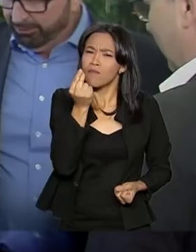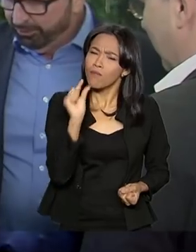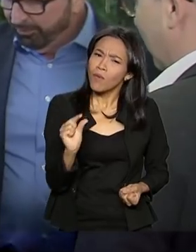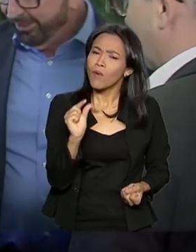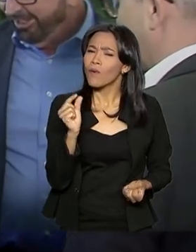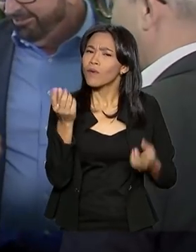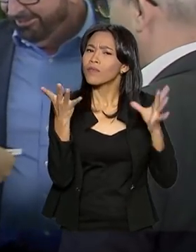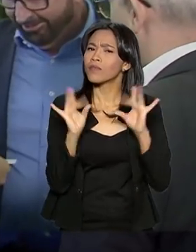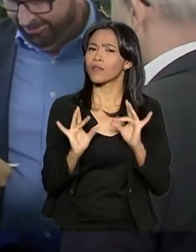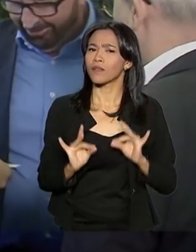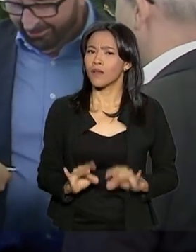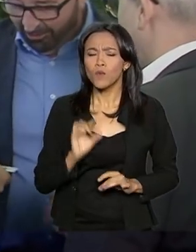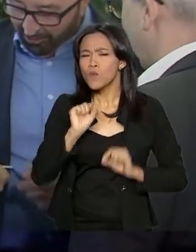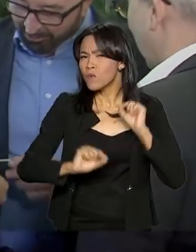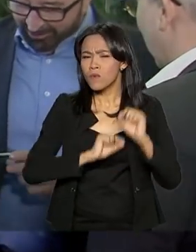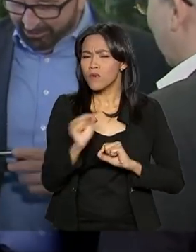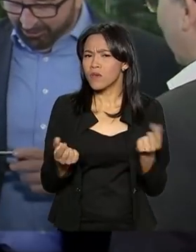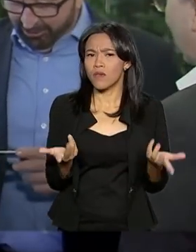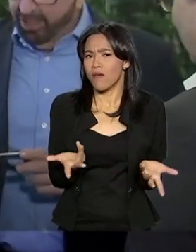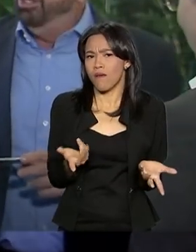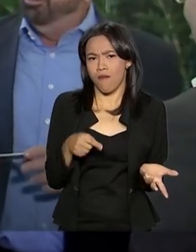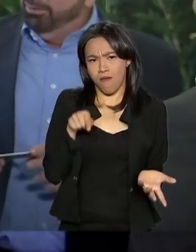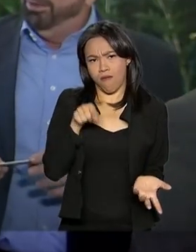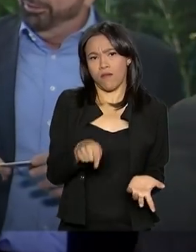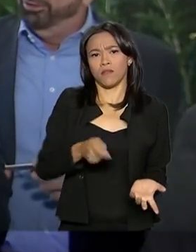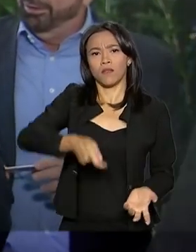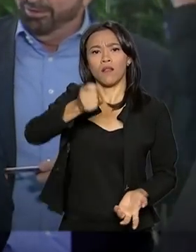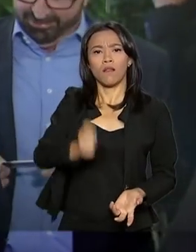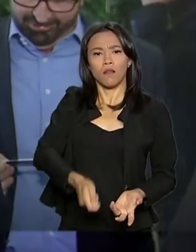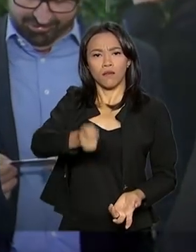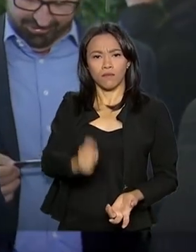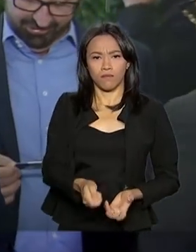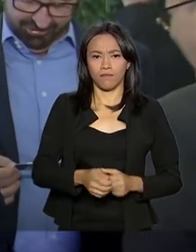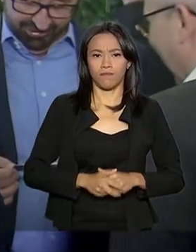mais detalhadamente do que se trata esse leilão.